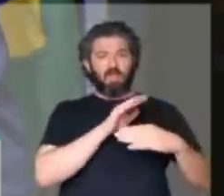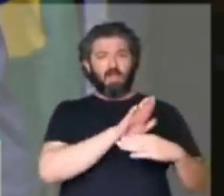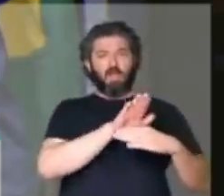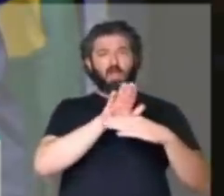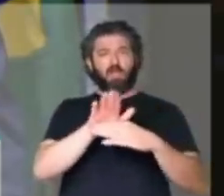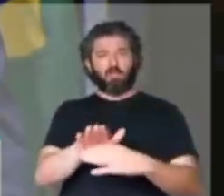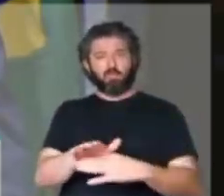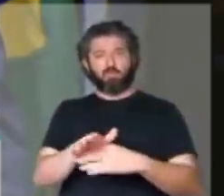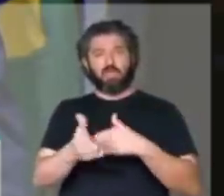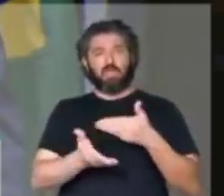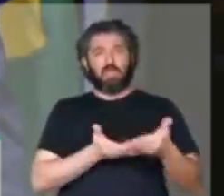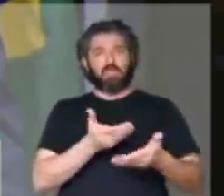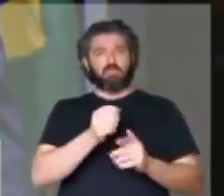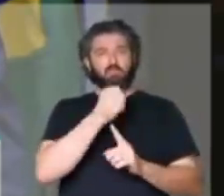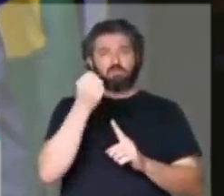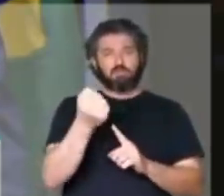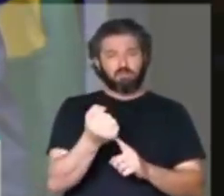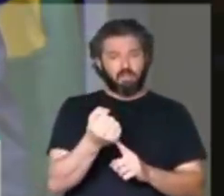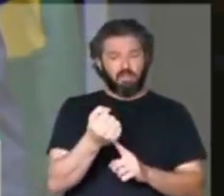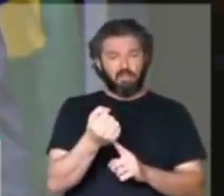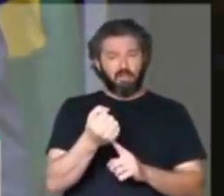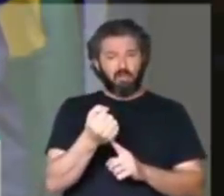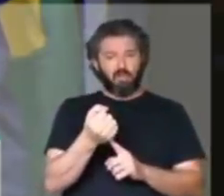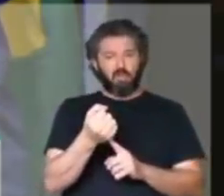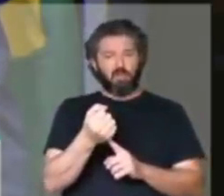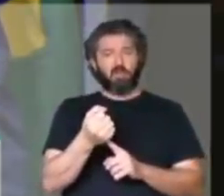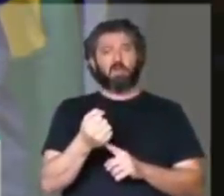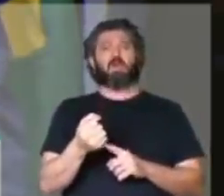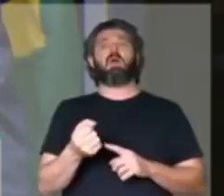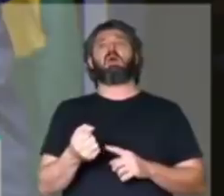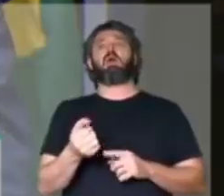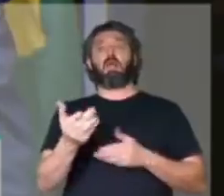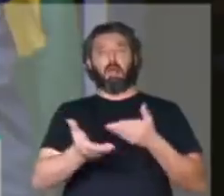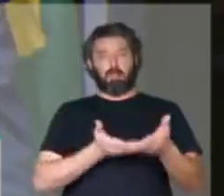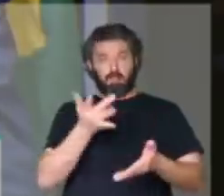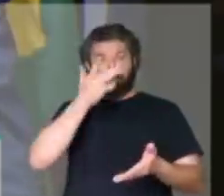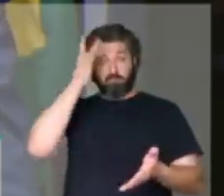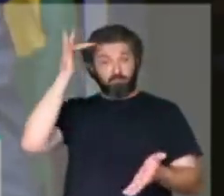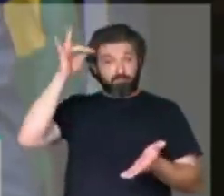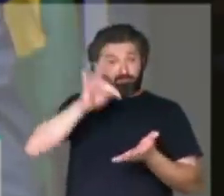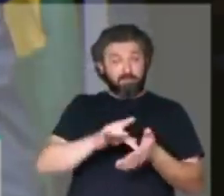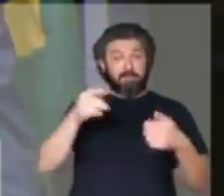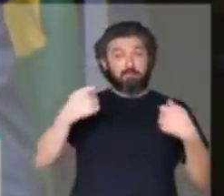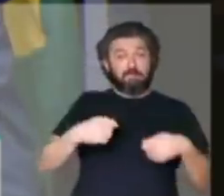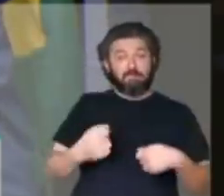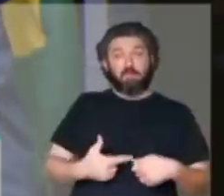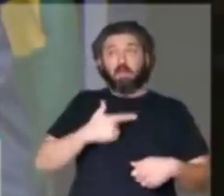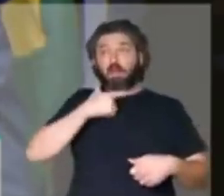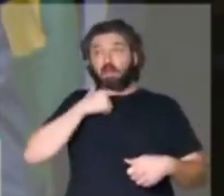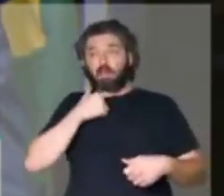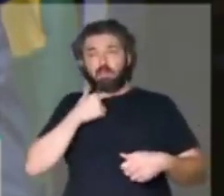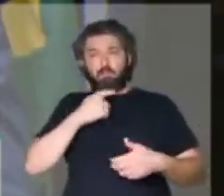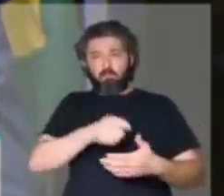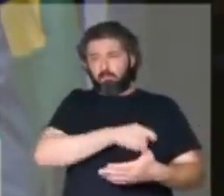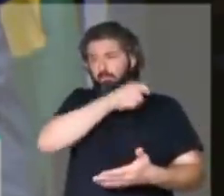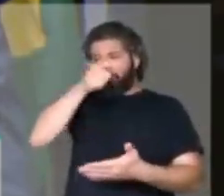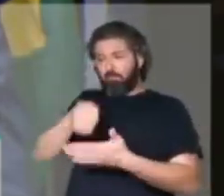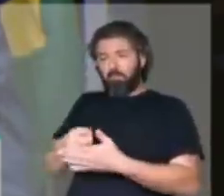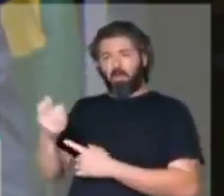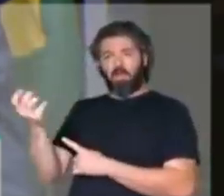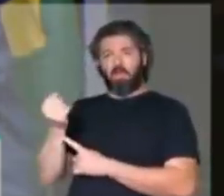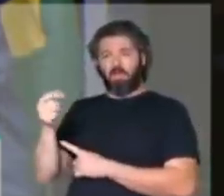de assistência social no país inteiro que atendem pessoas que realmente precisam para pagar um